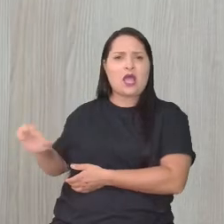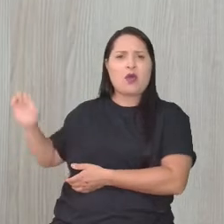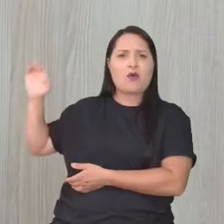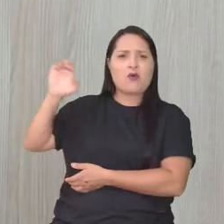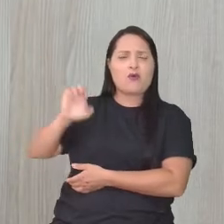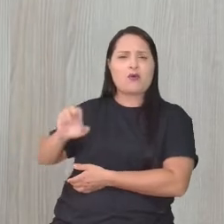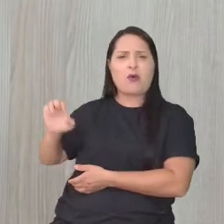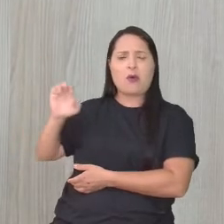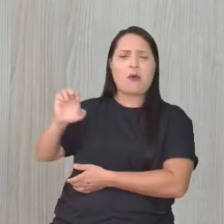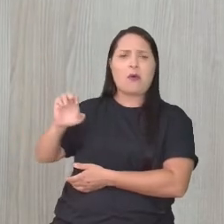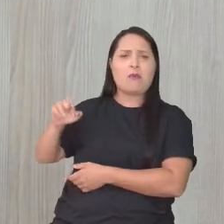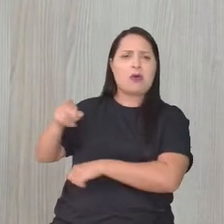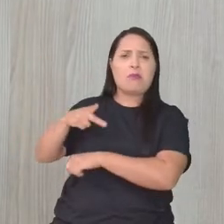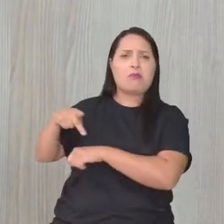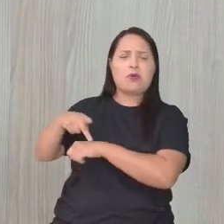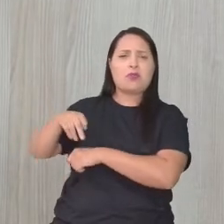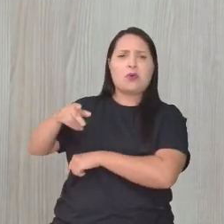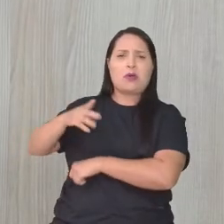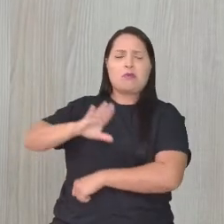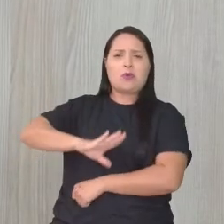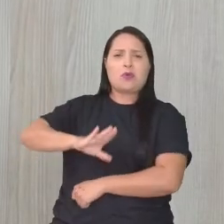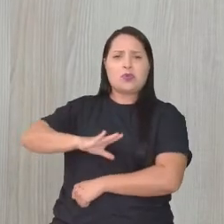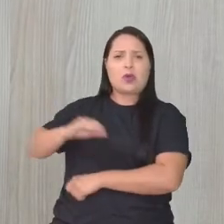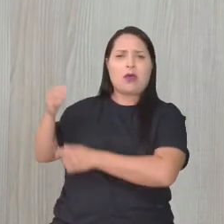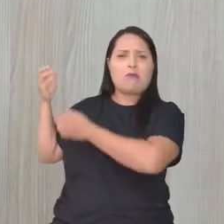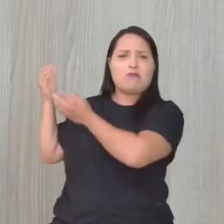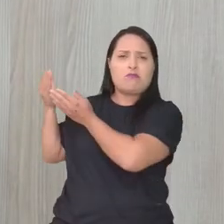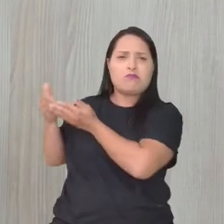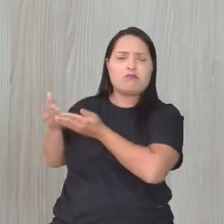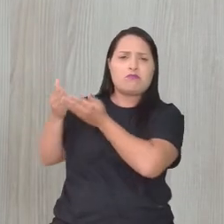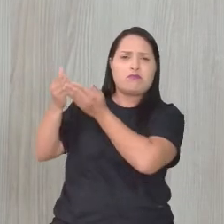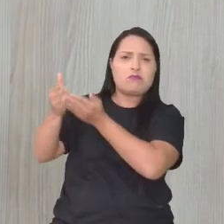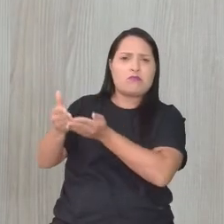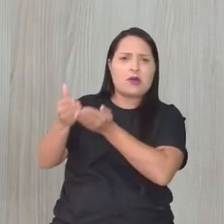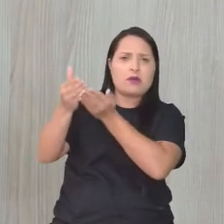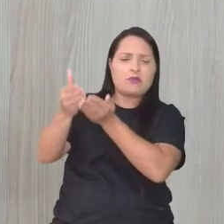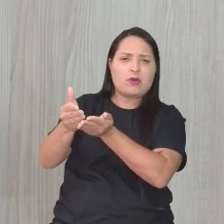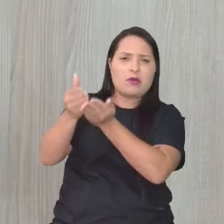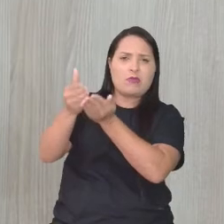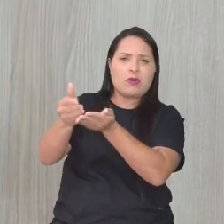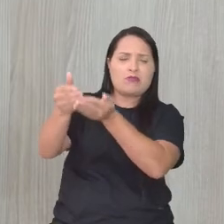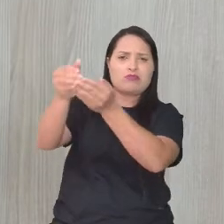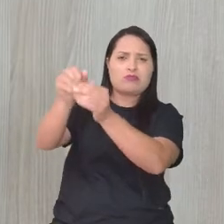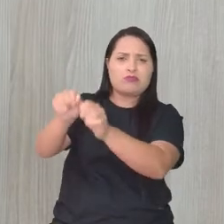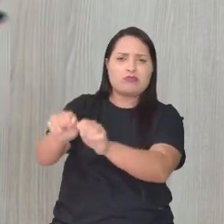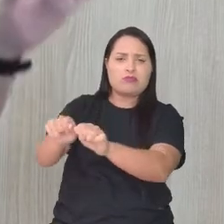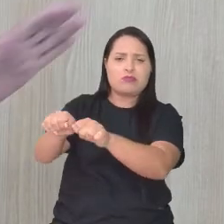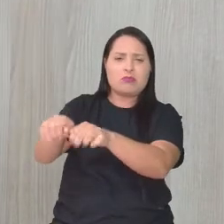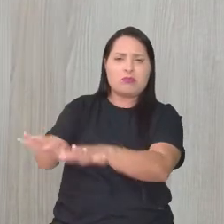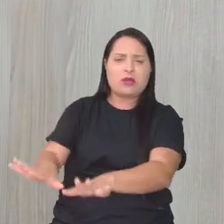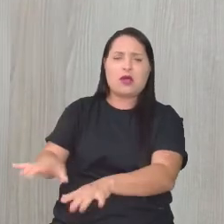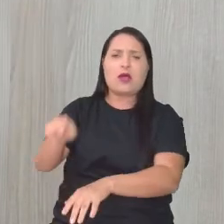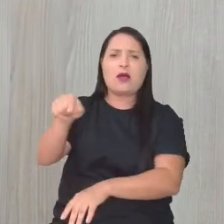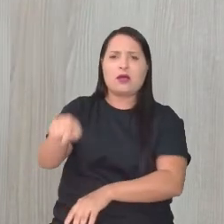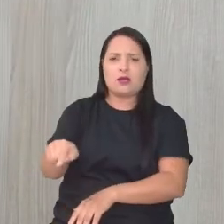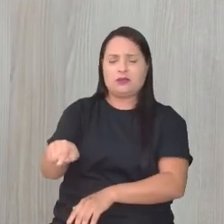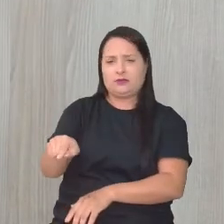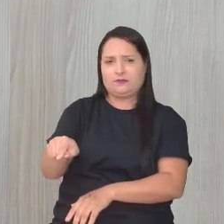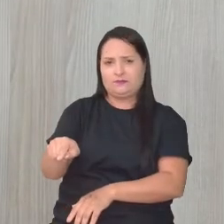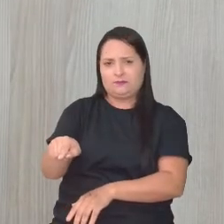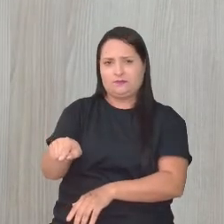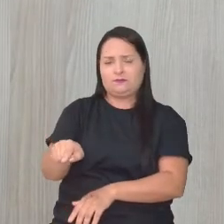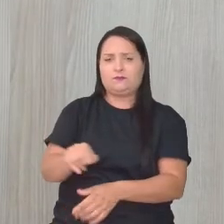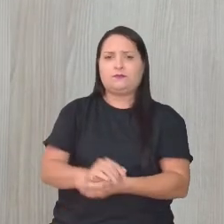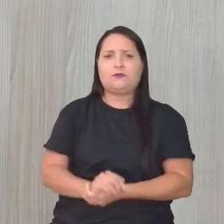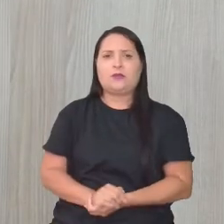Portugal, e desembarcavam aqui no porto, tá certo? As pontes, pense que as pontes, nenhuma delas existiam. Então, como é